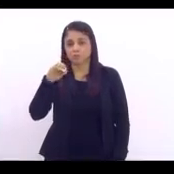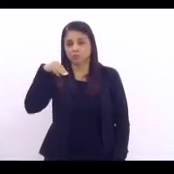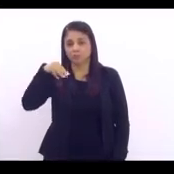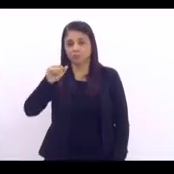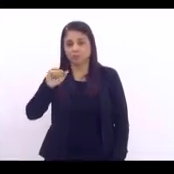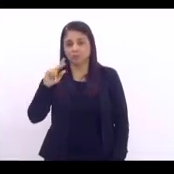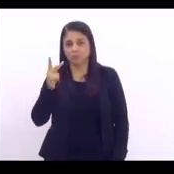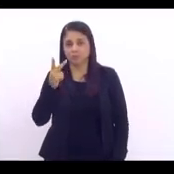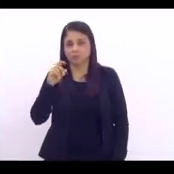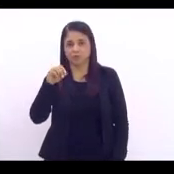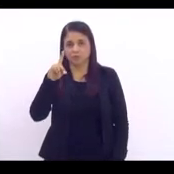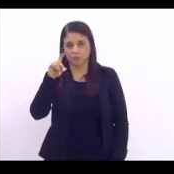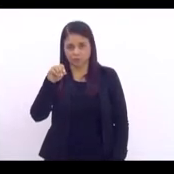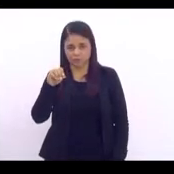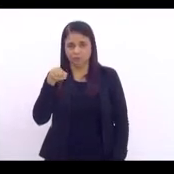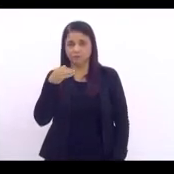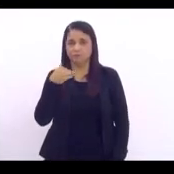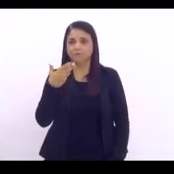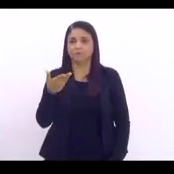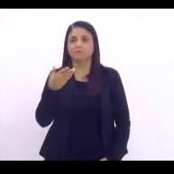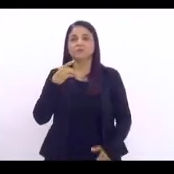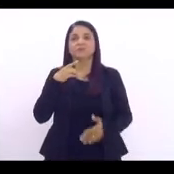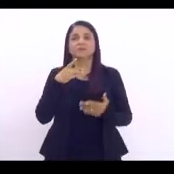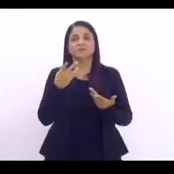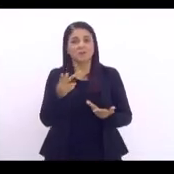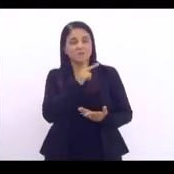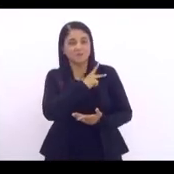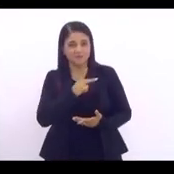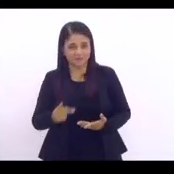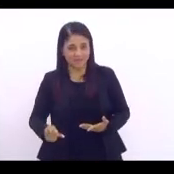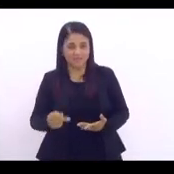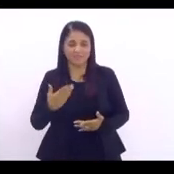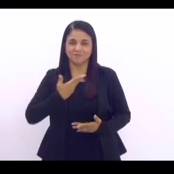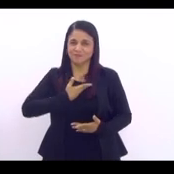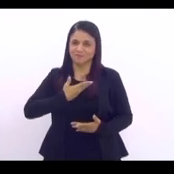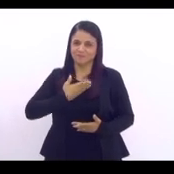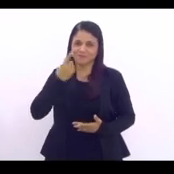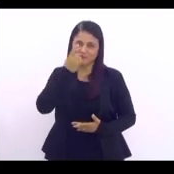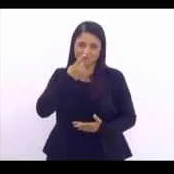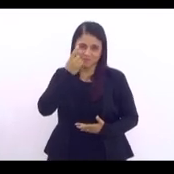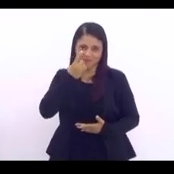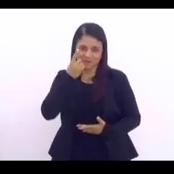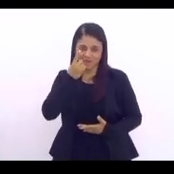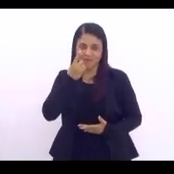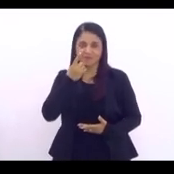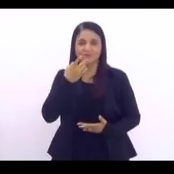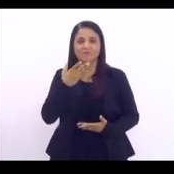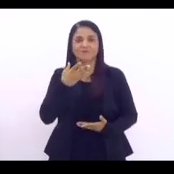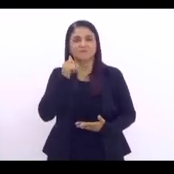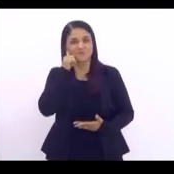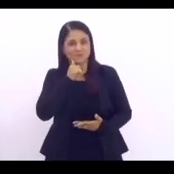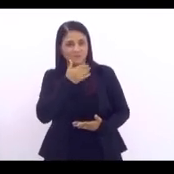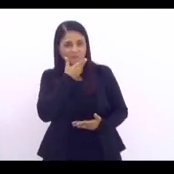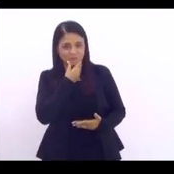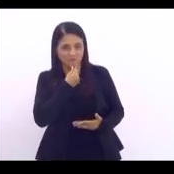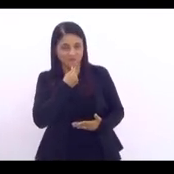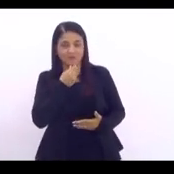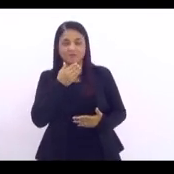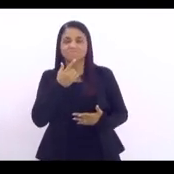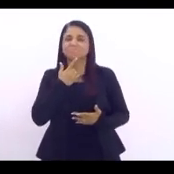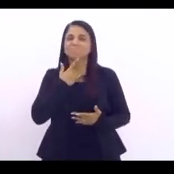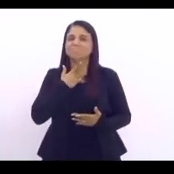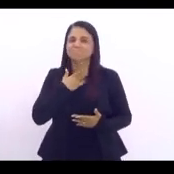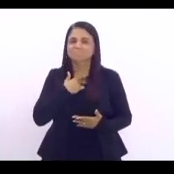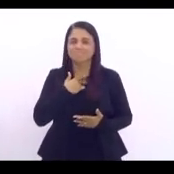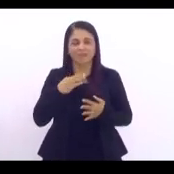Senhor presidente, colegas deputados e deputadas, eu quero, antes de mais nada, desejar a todos uma ótima